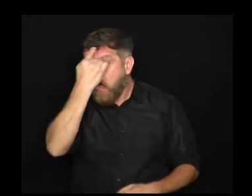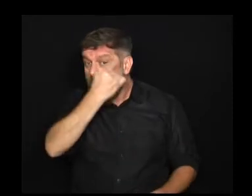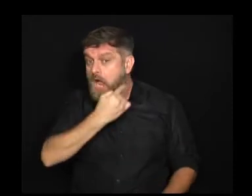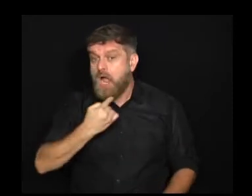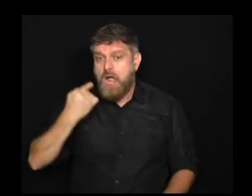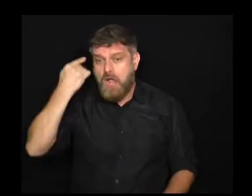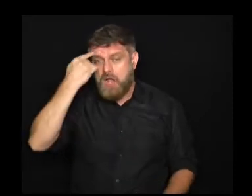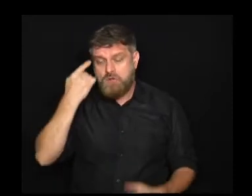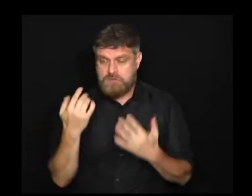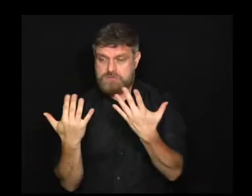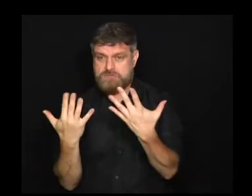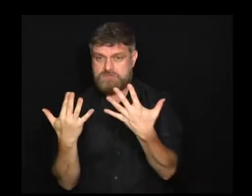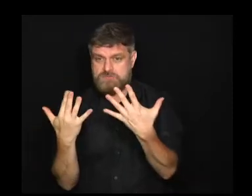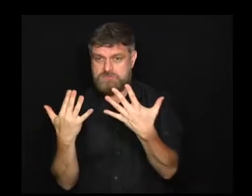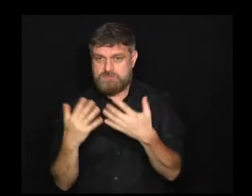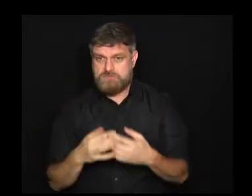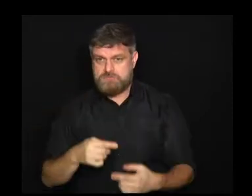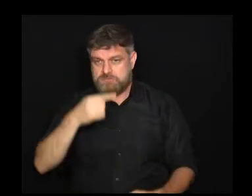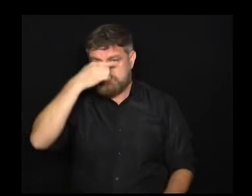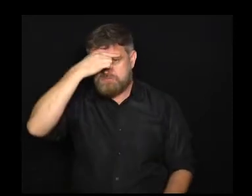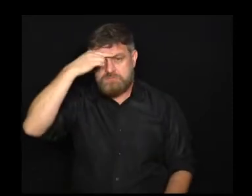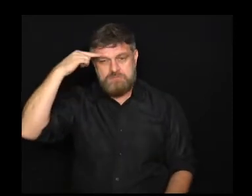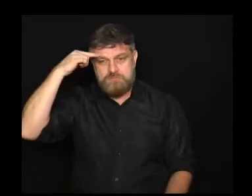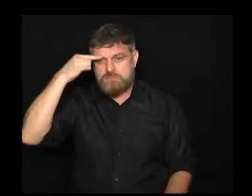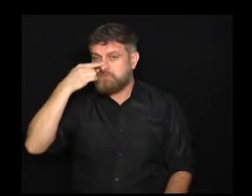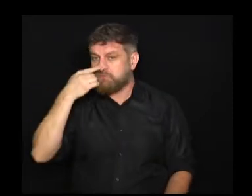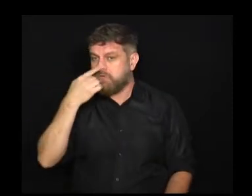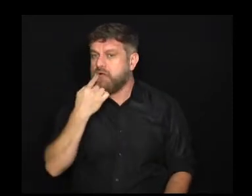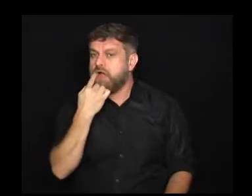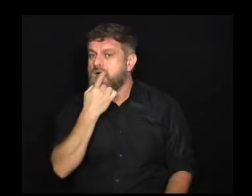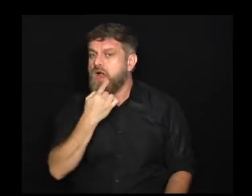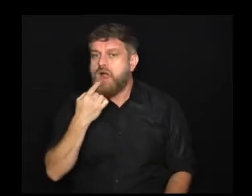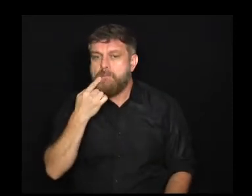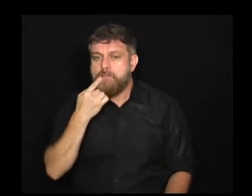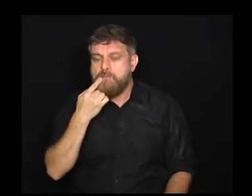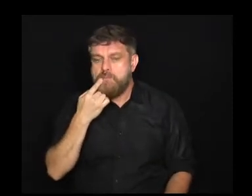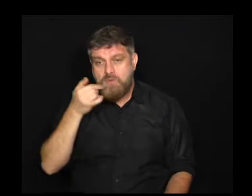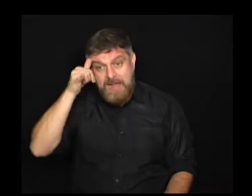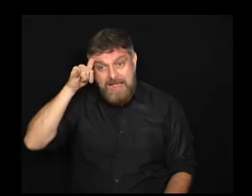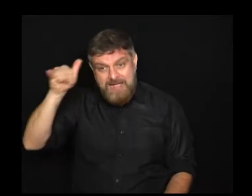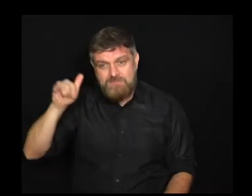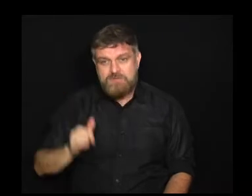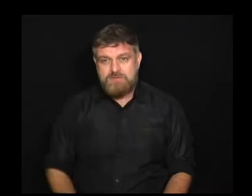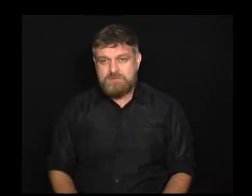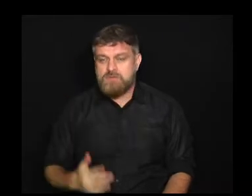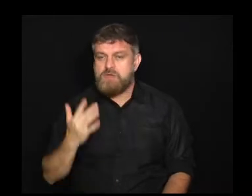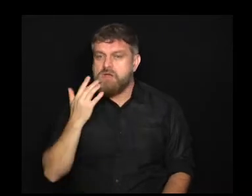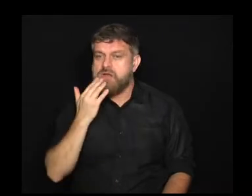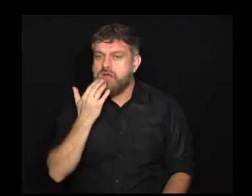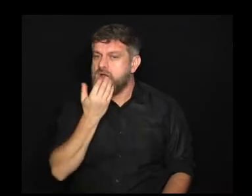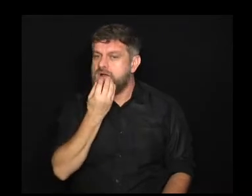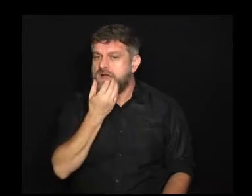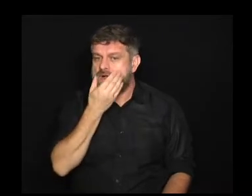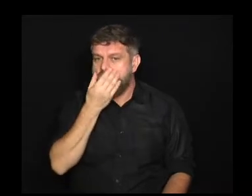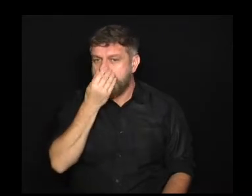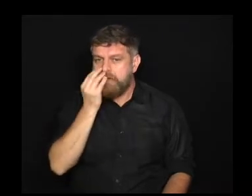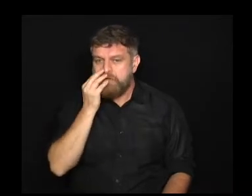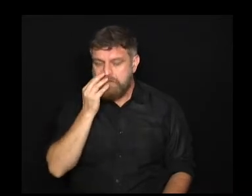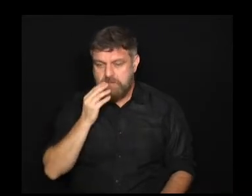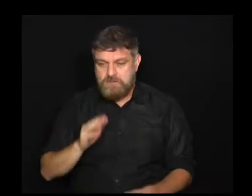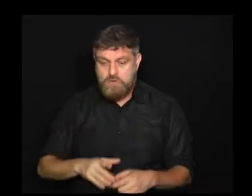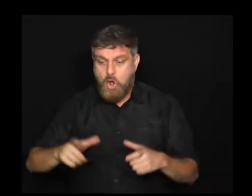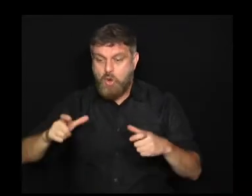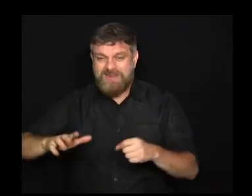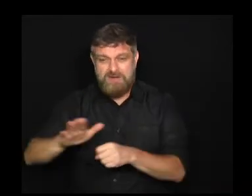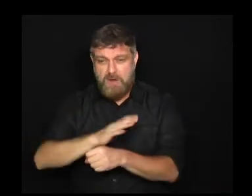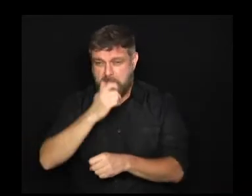Eles colocam até um T, assim, né? Que é entre os olhos, o nariz e a boca. Evitar tocar nessa área quando estiver em lugar